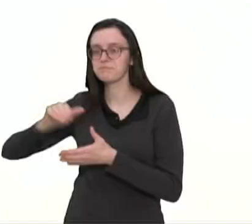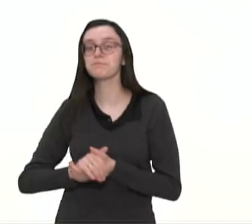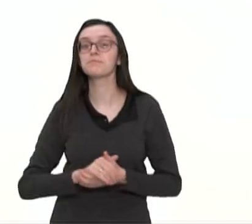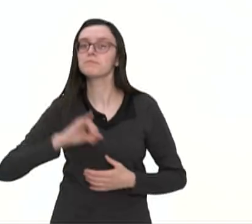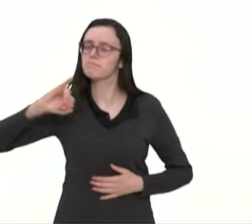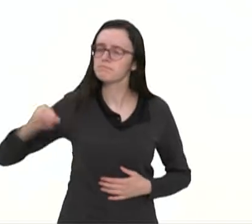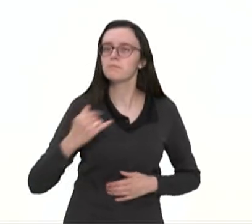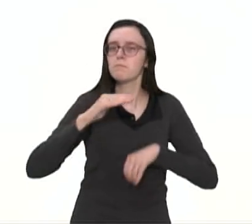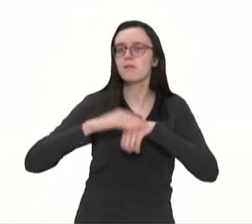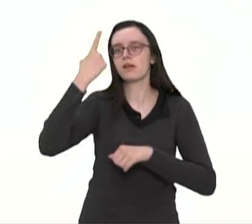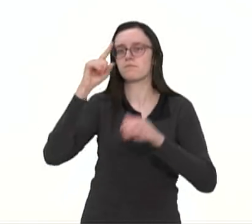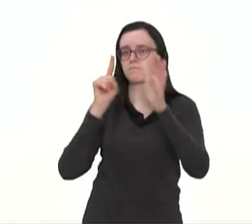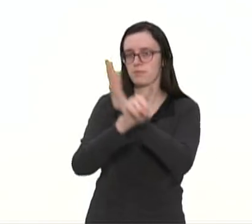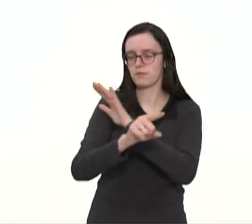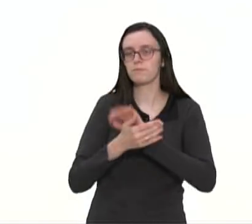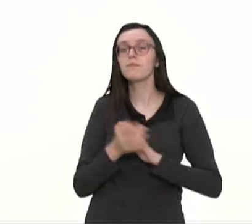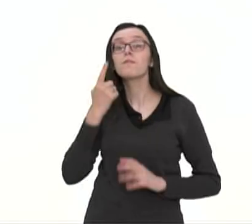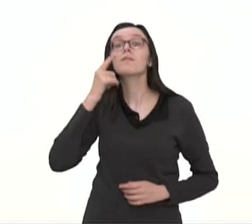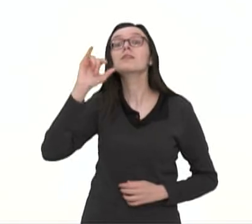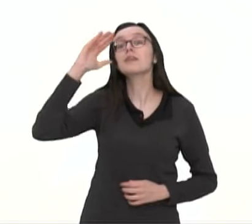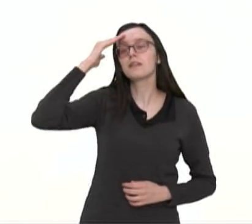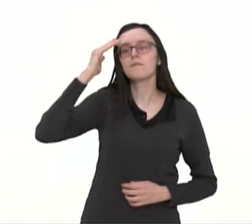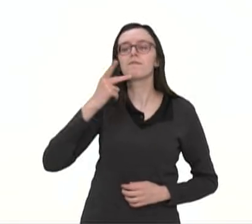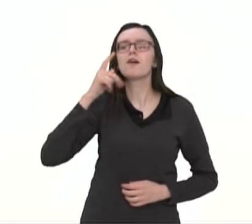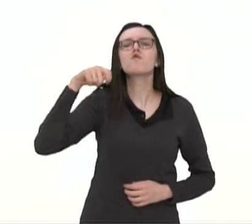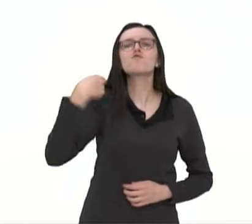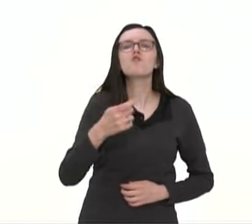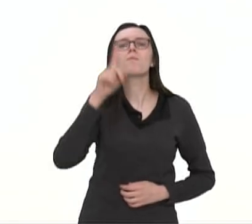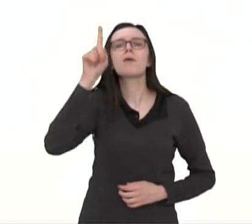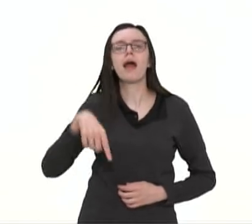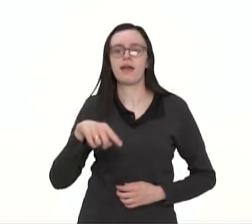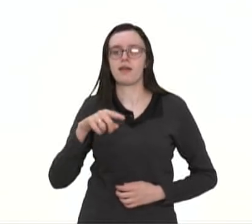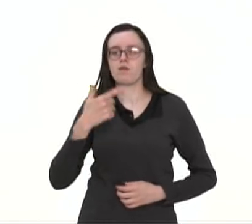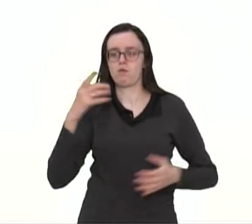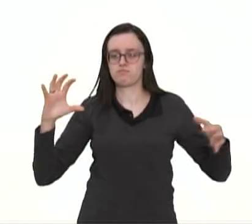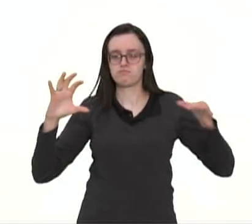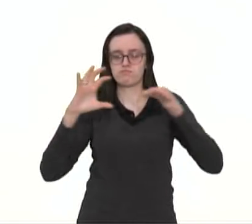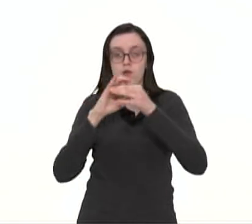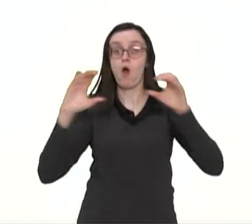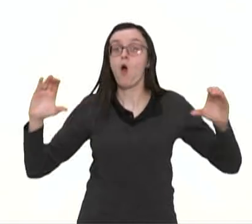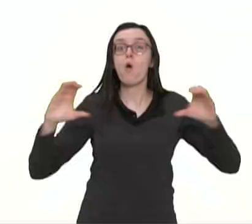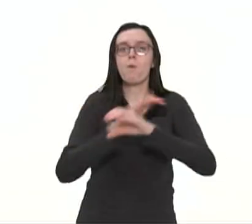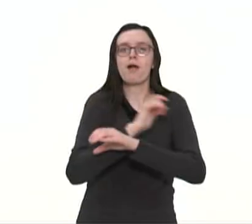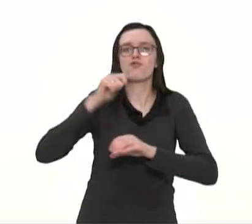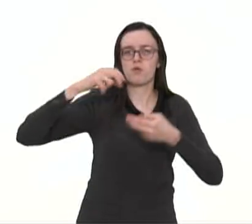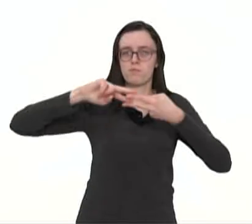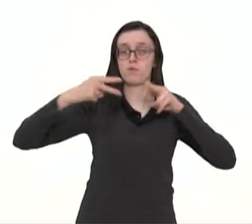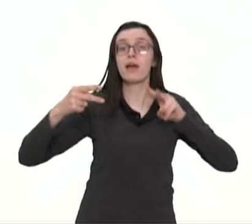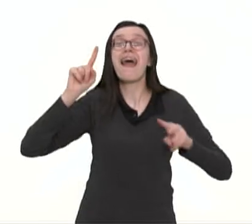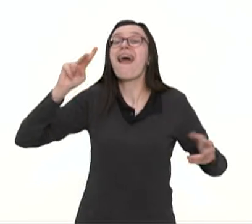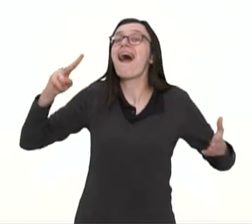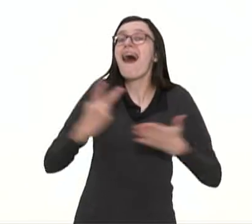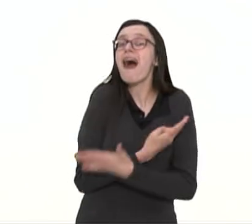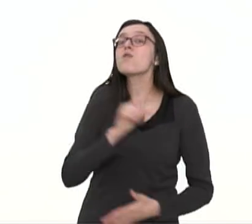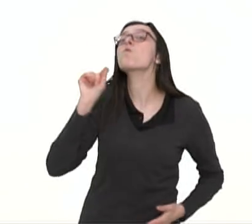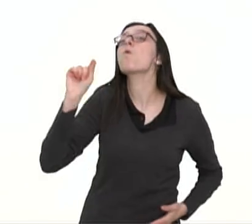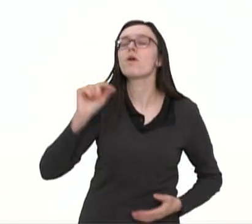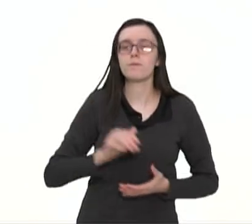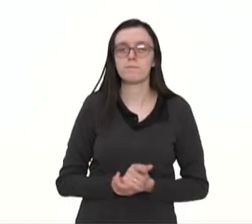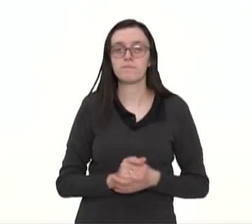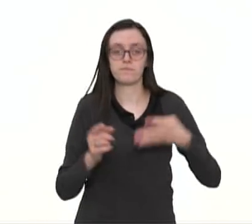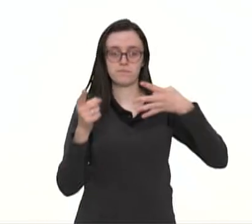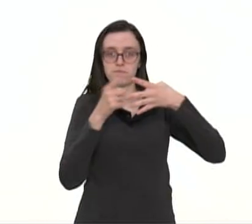Vamos ver se vocês entenderam. Sobre a ligação completa de genes, é incorreto afirmar. Letra A.